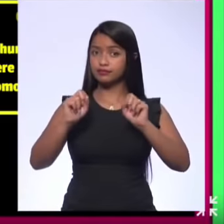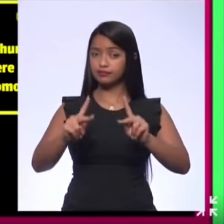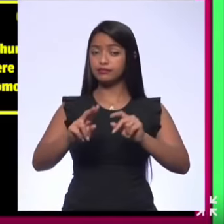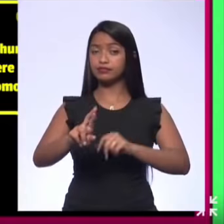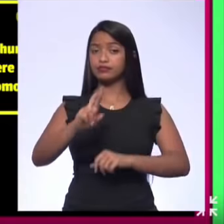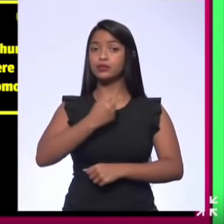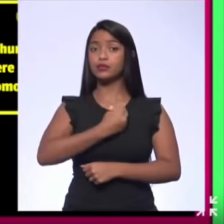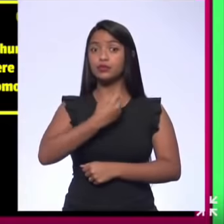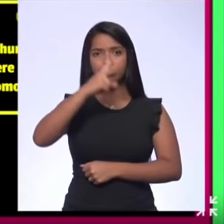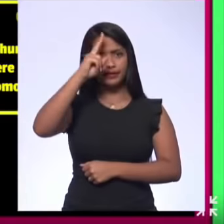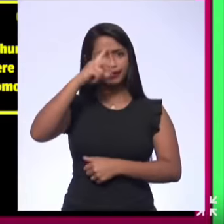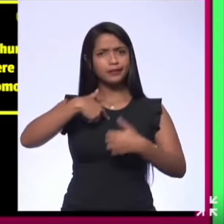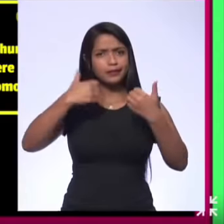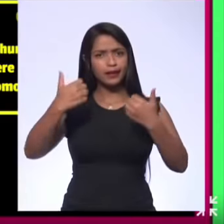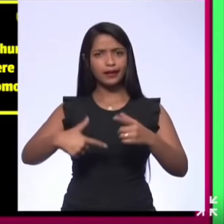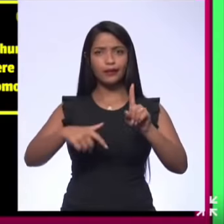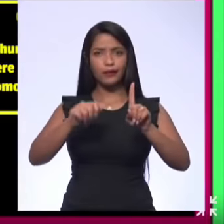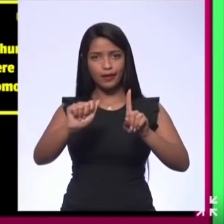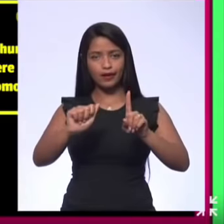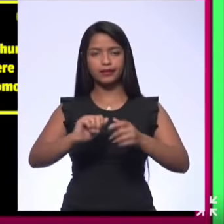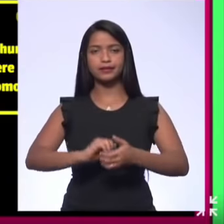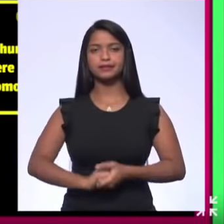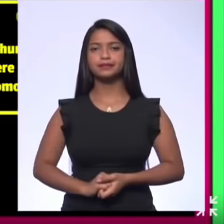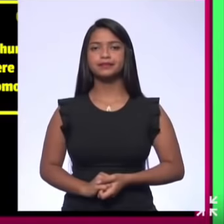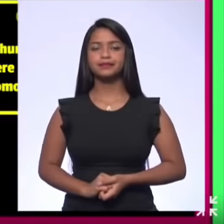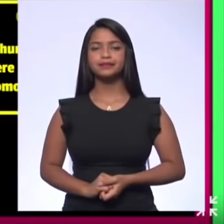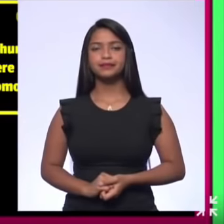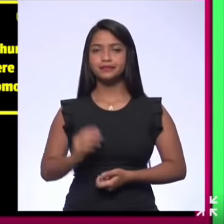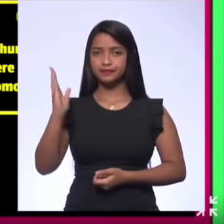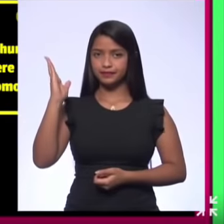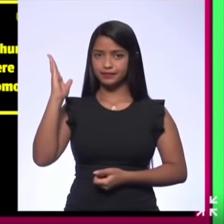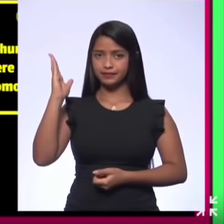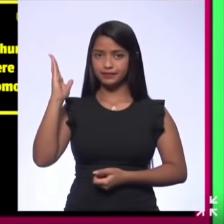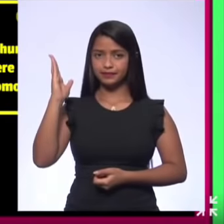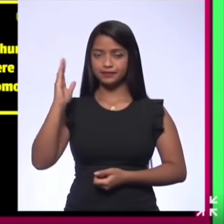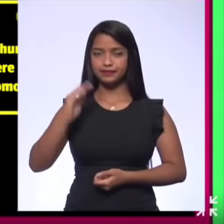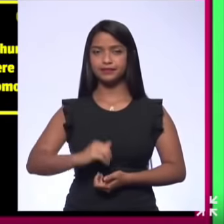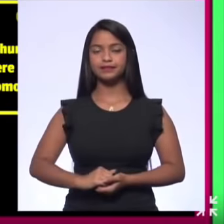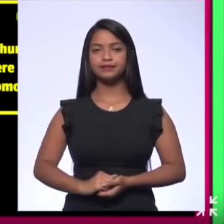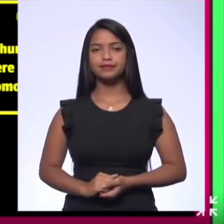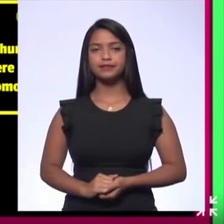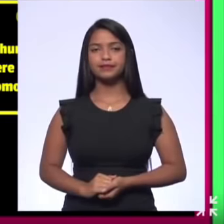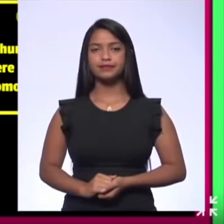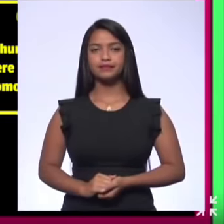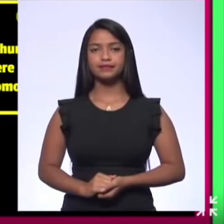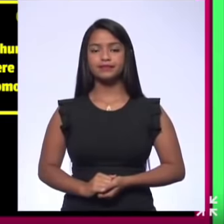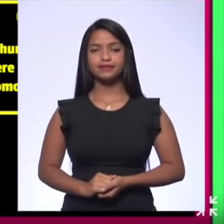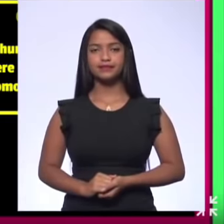2. Lembra que eu falei 1A? How many chromosomes are in the human cell?